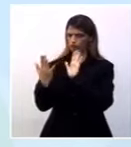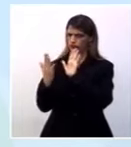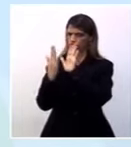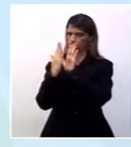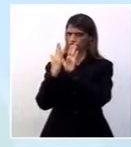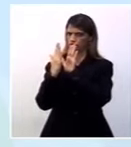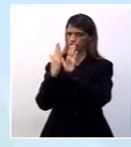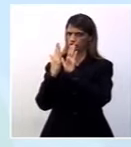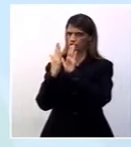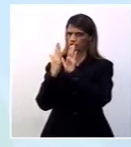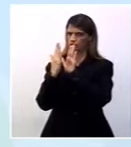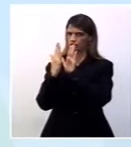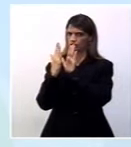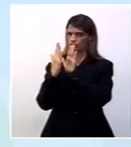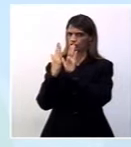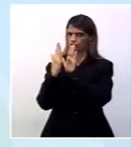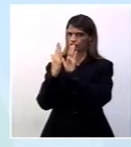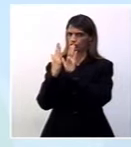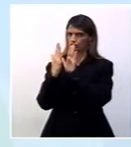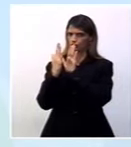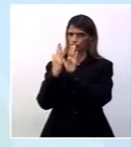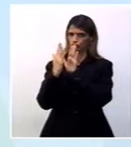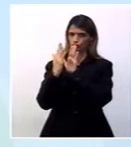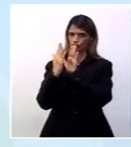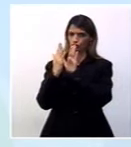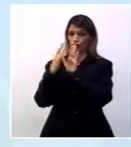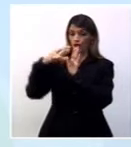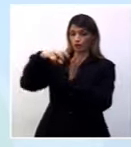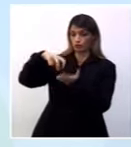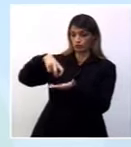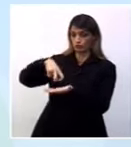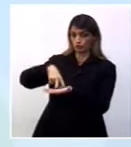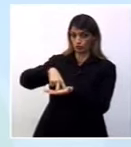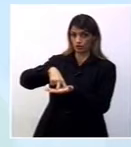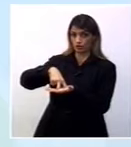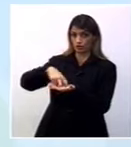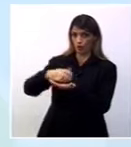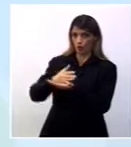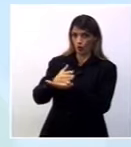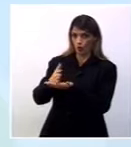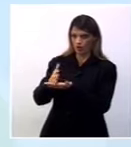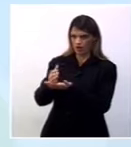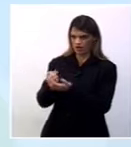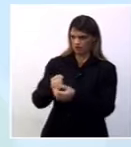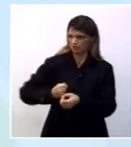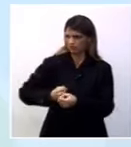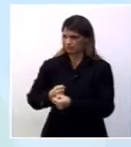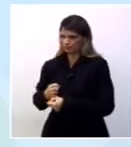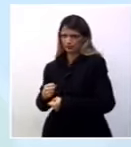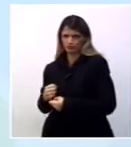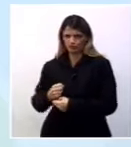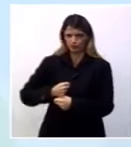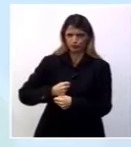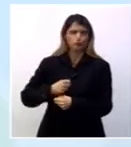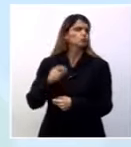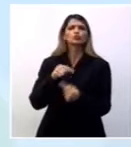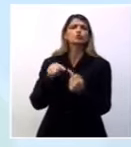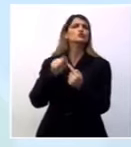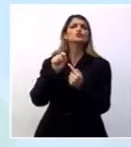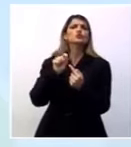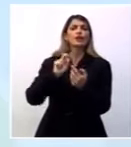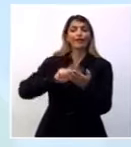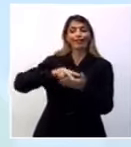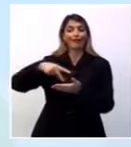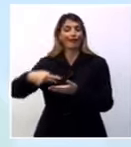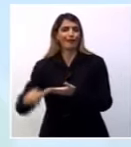outro, rodam em sentido anti-horário, ajoelham-se e começa o combate corporal, com o objetivo de derrubar o